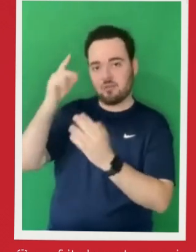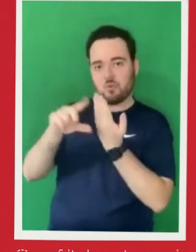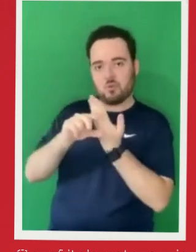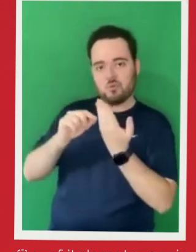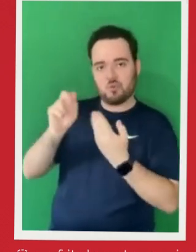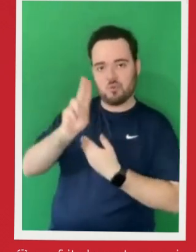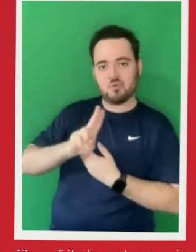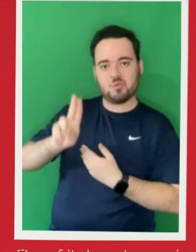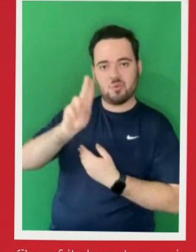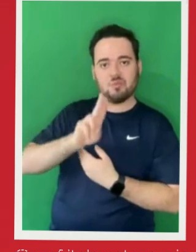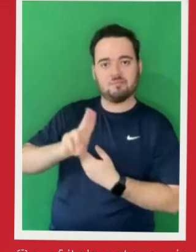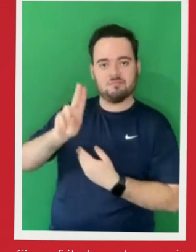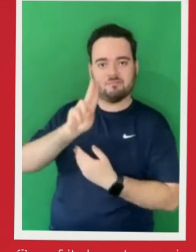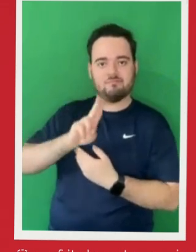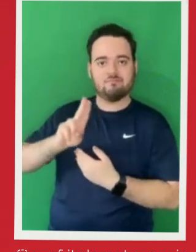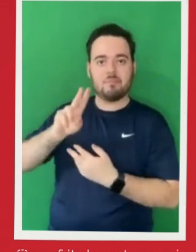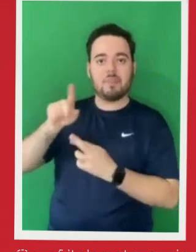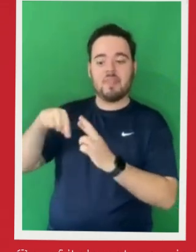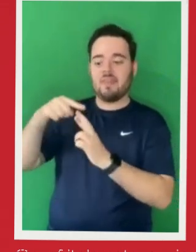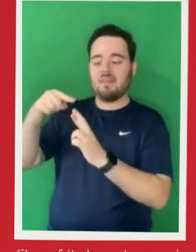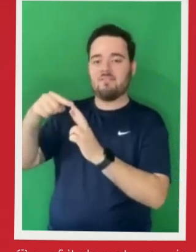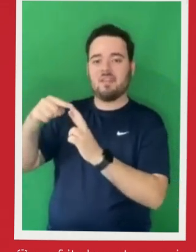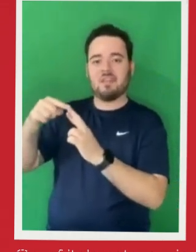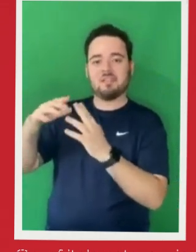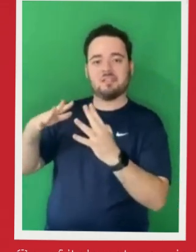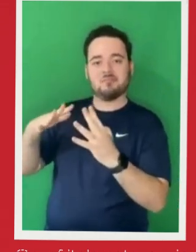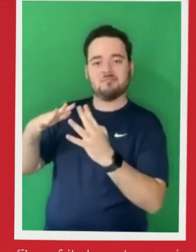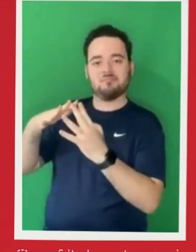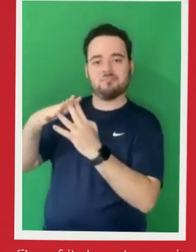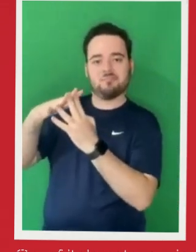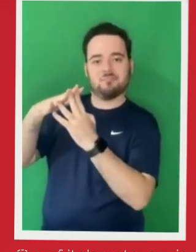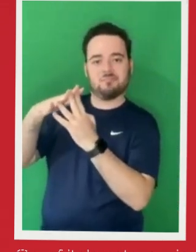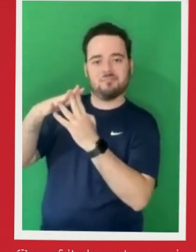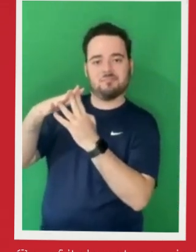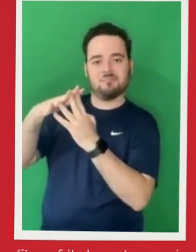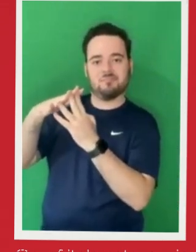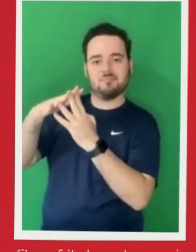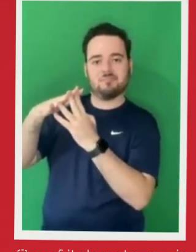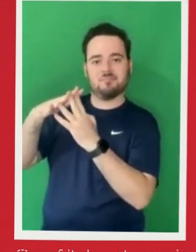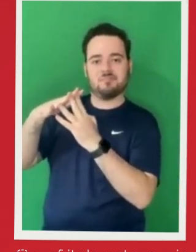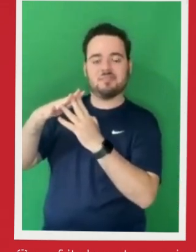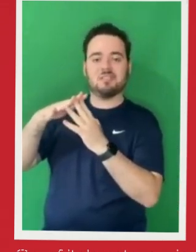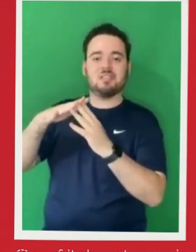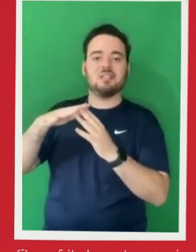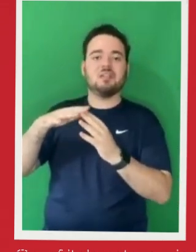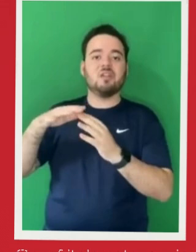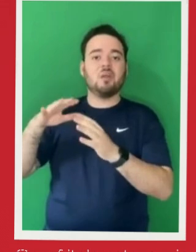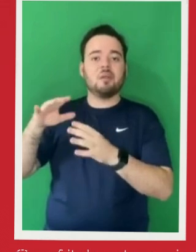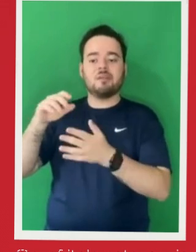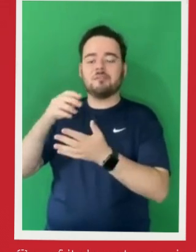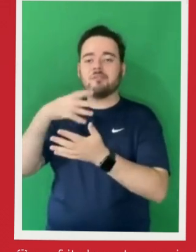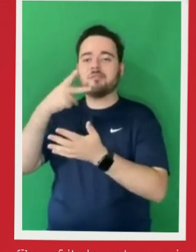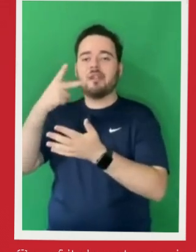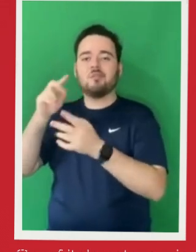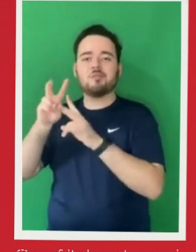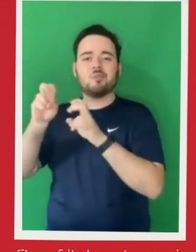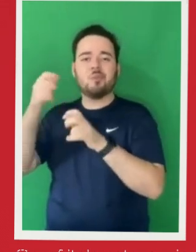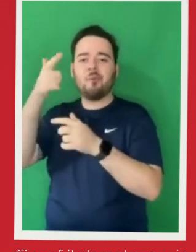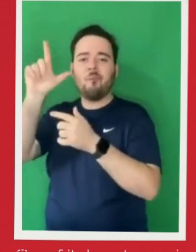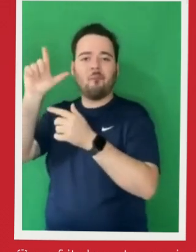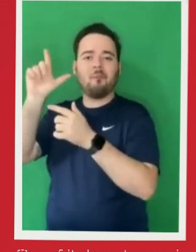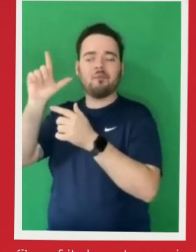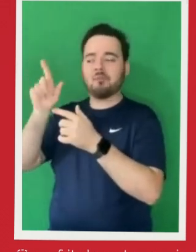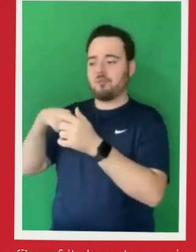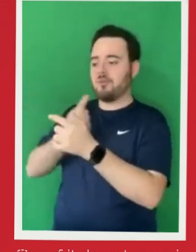referências que a pessoa usou e ia fazer o que a gente chama de referência cruzada. Citou tal obra, eu vou buscar tal